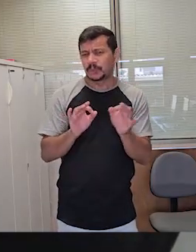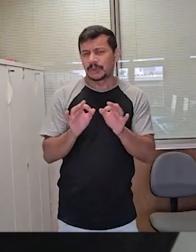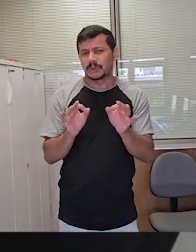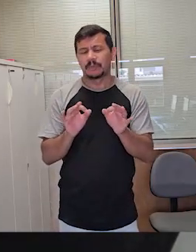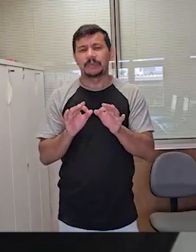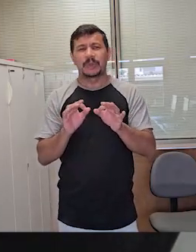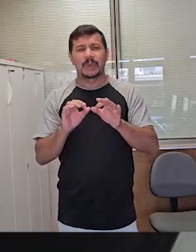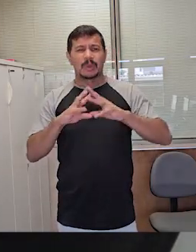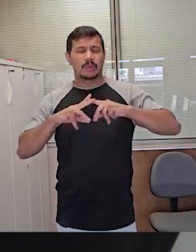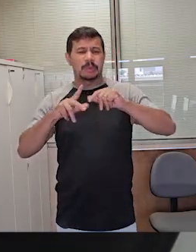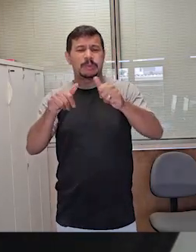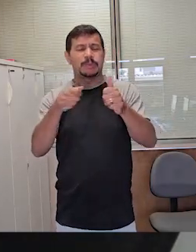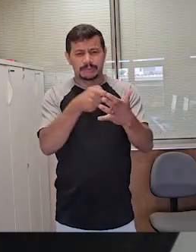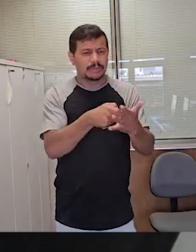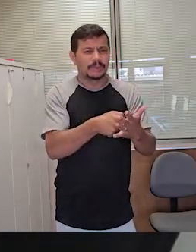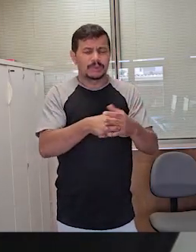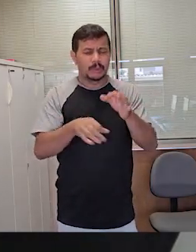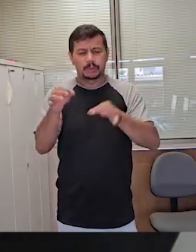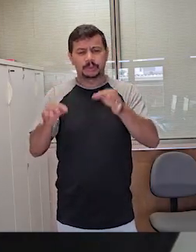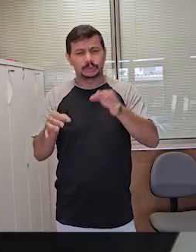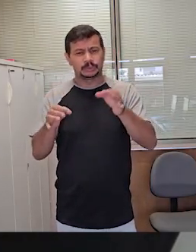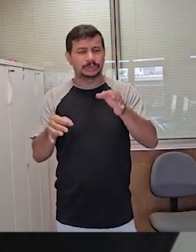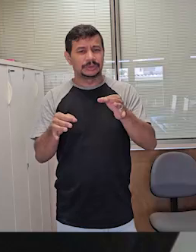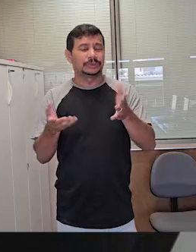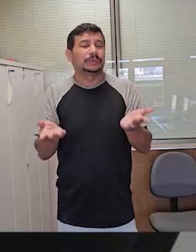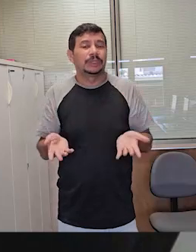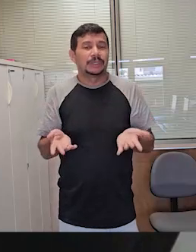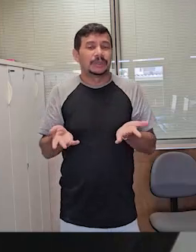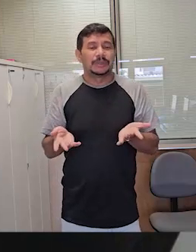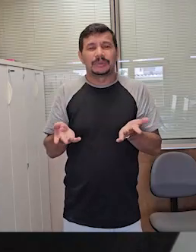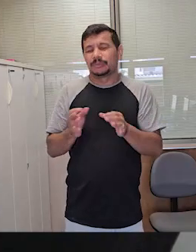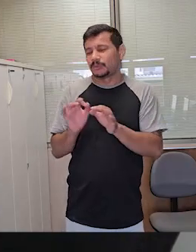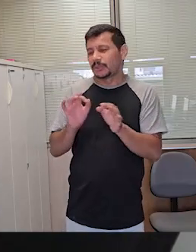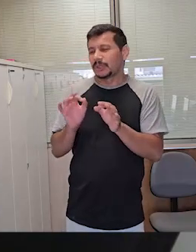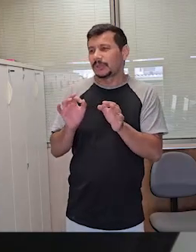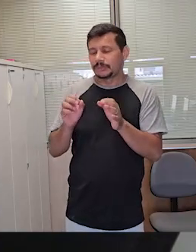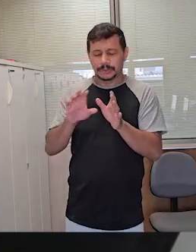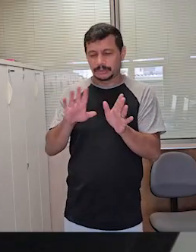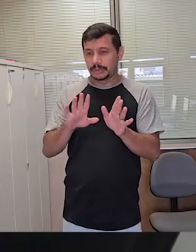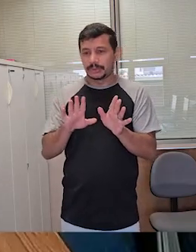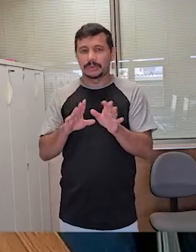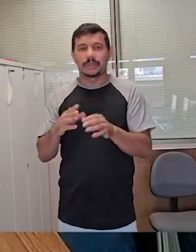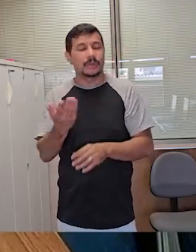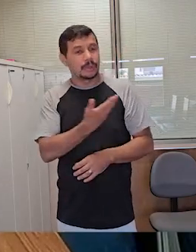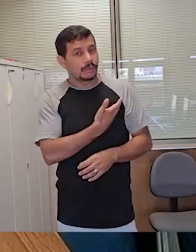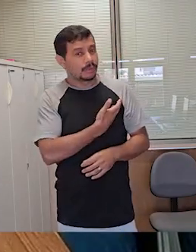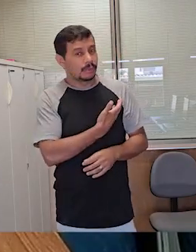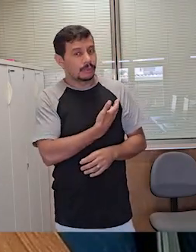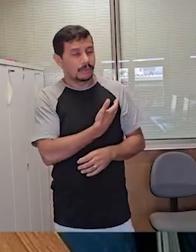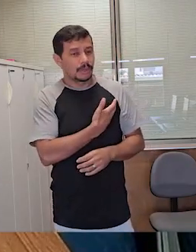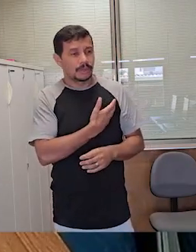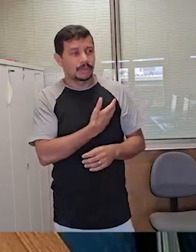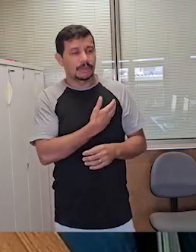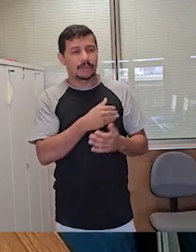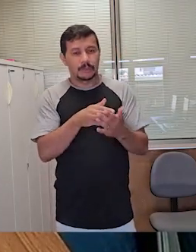notoriedade aí na imprensa para bater lá no juiz, que ele não queria perder o menino dele, mas ele não julgou. O companheiro perdeu